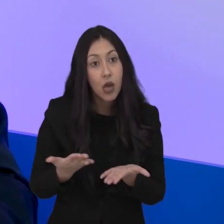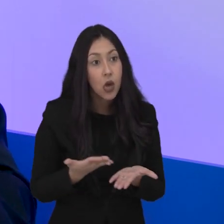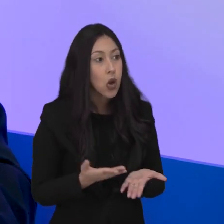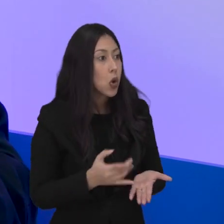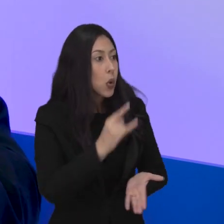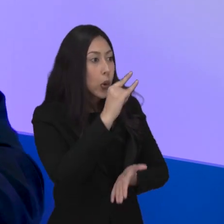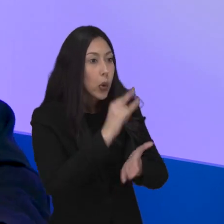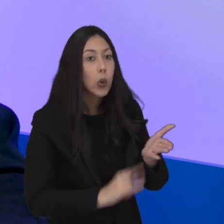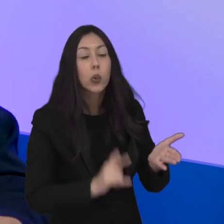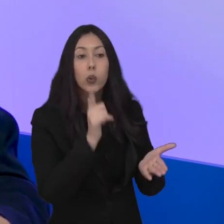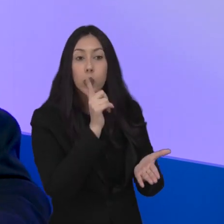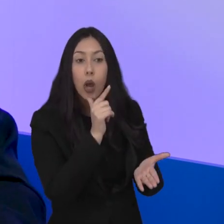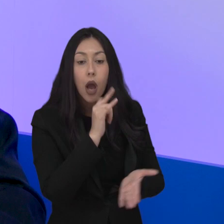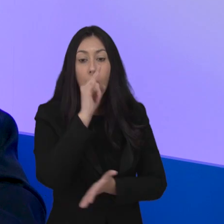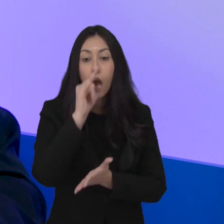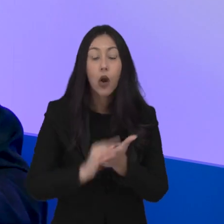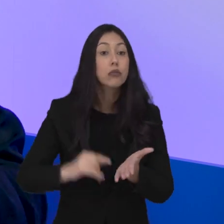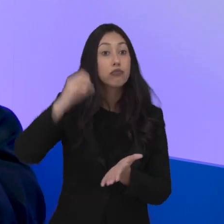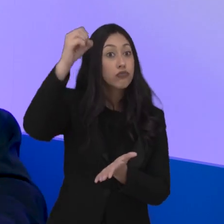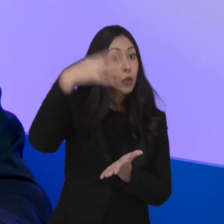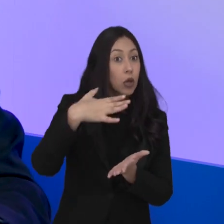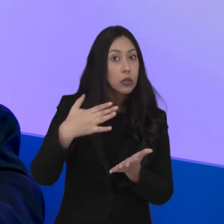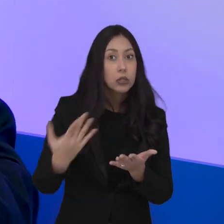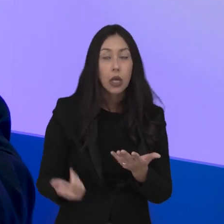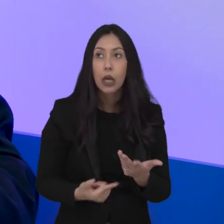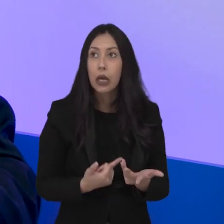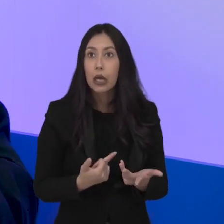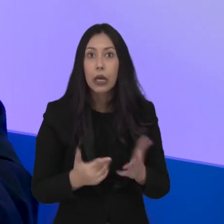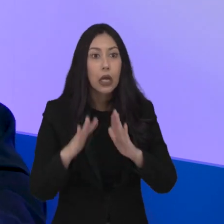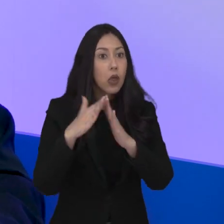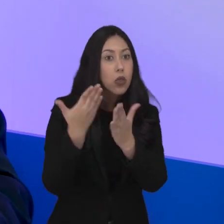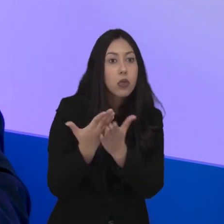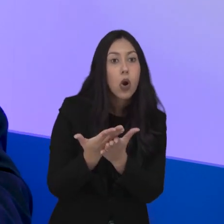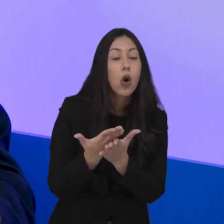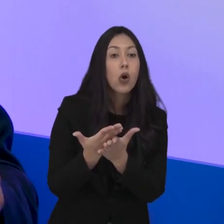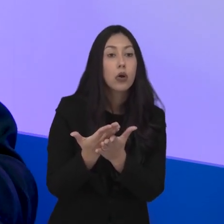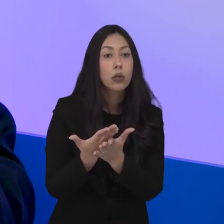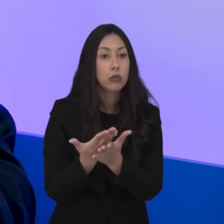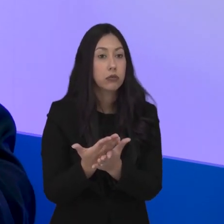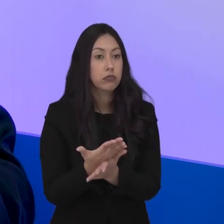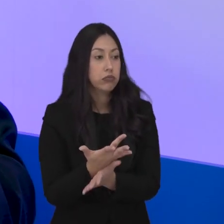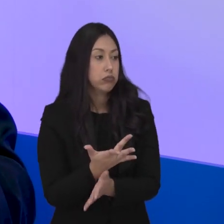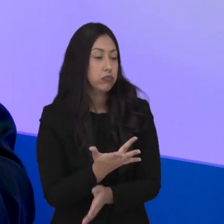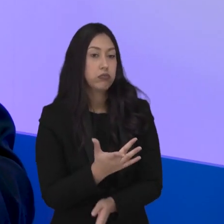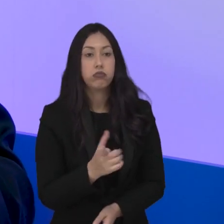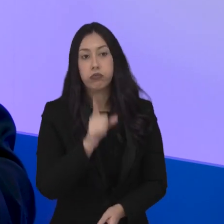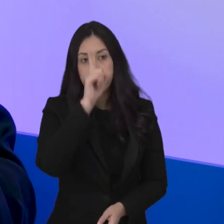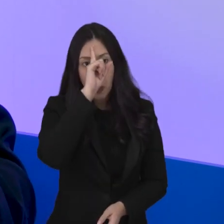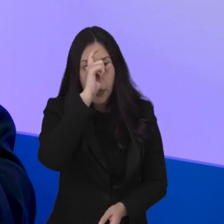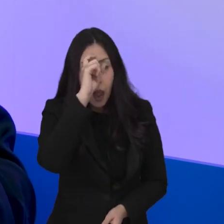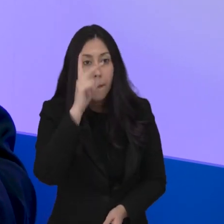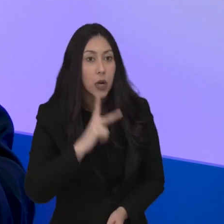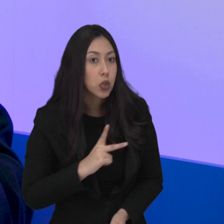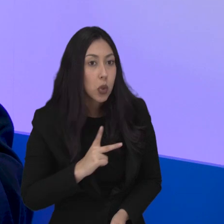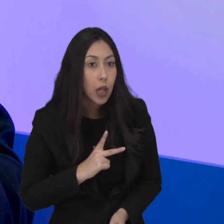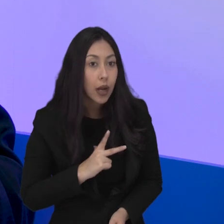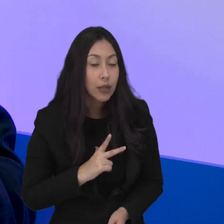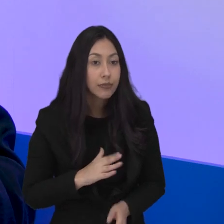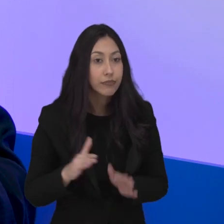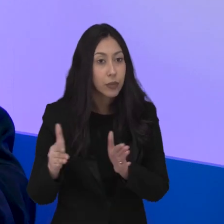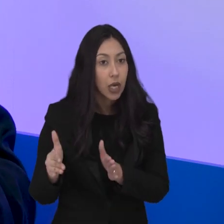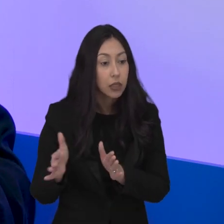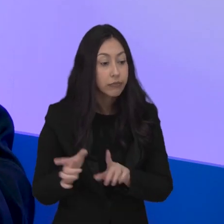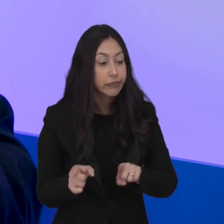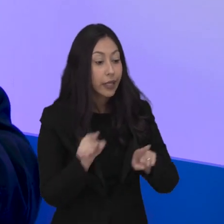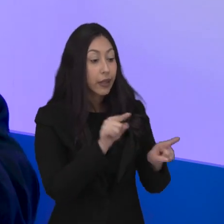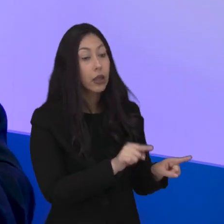de luz, né, a escola das crianças, o plano de saúde. Com o governo não é diferente. Só que o que acontece? O